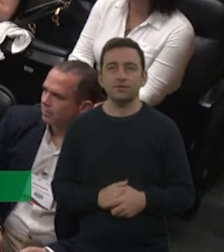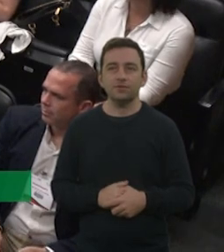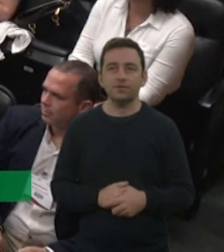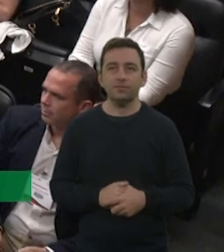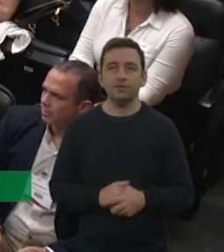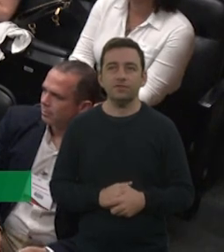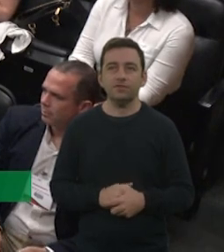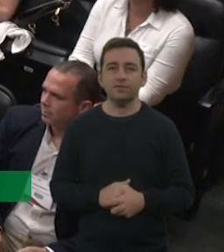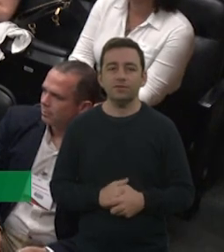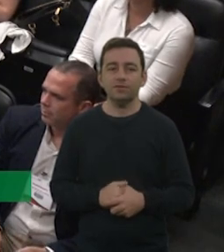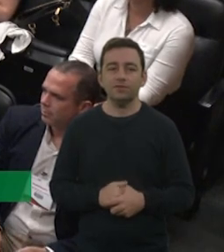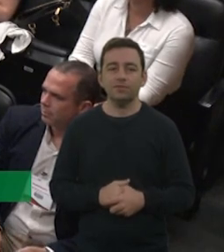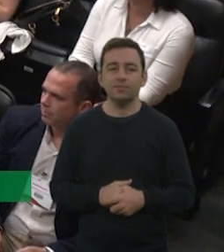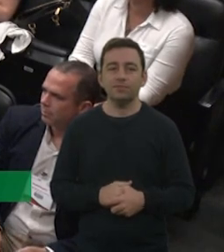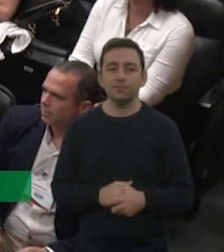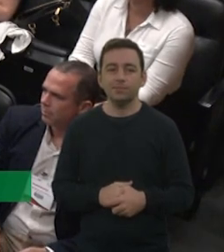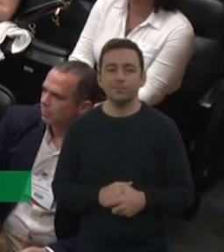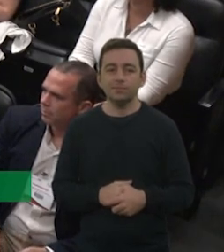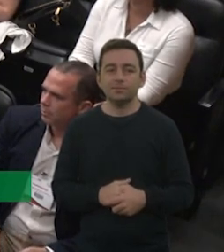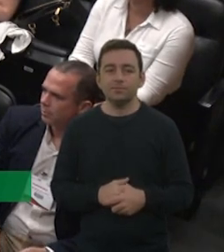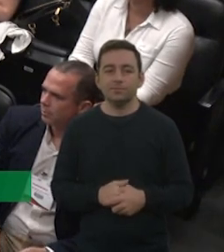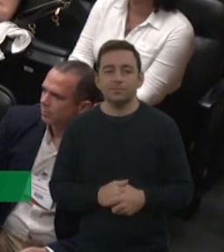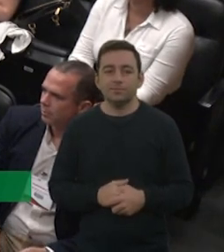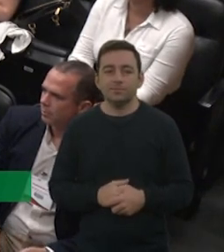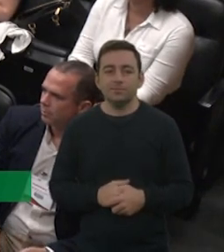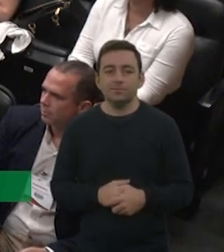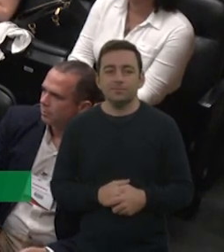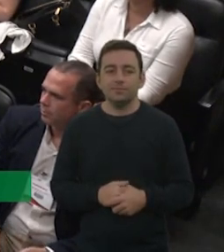As perguntas ficam para depois.